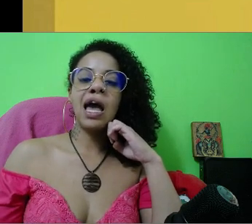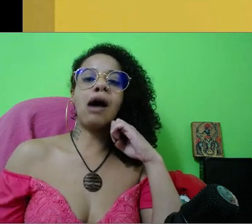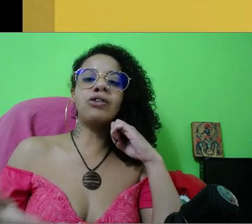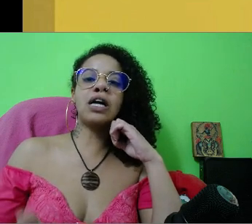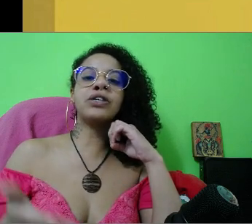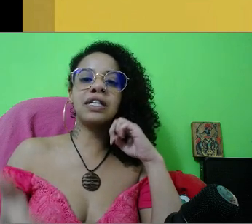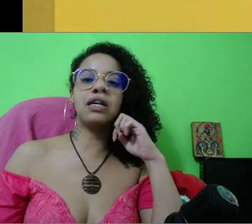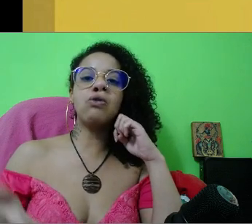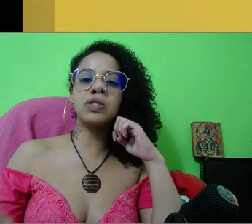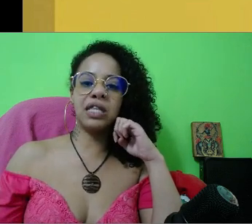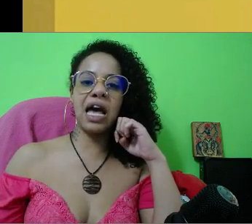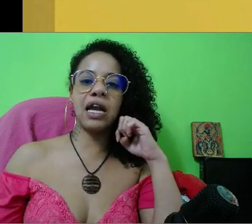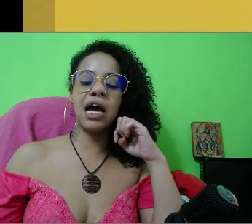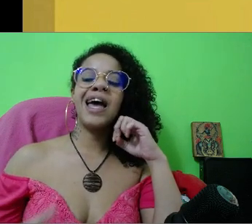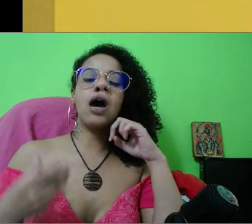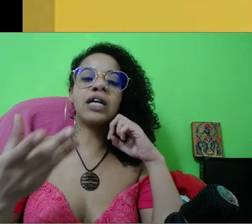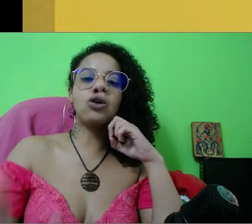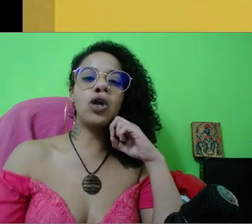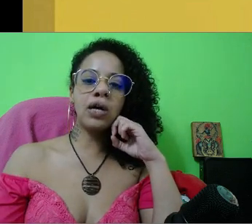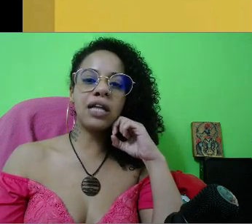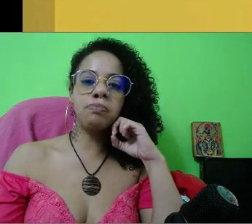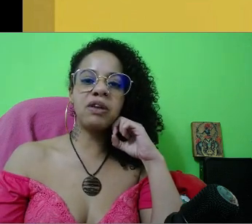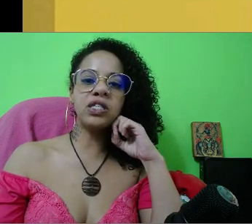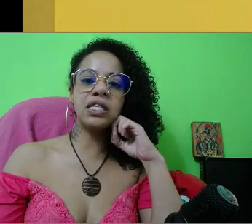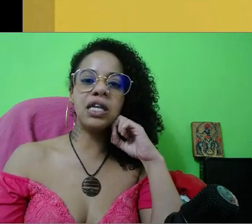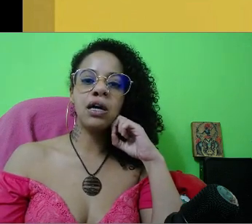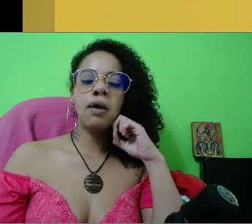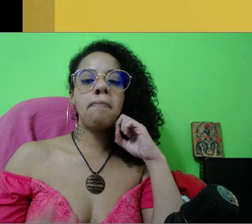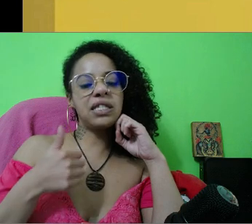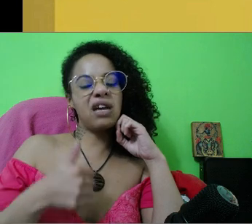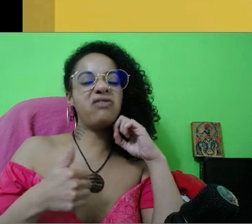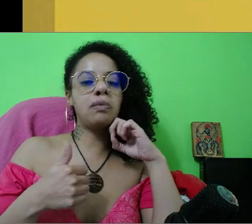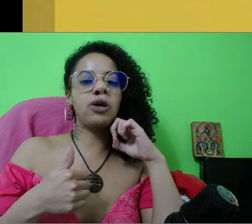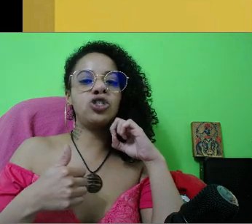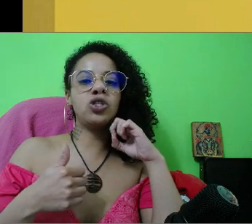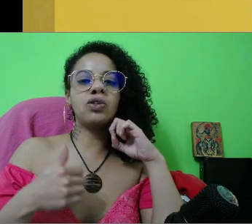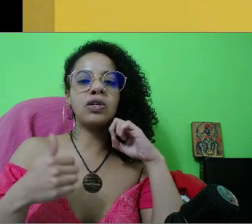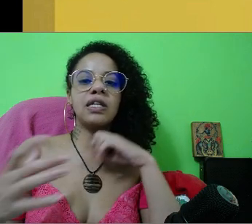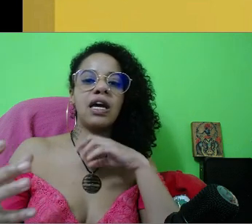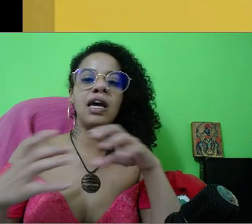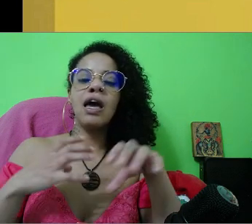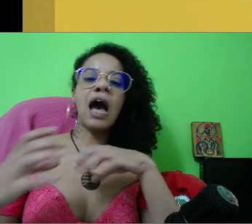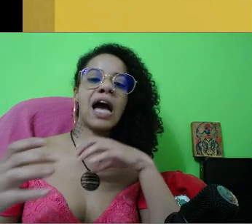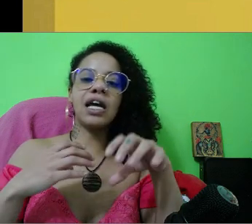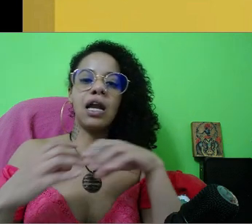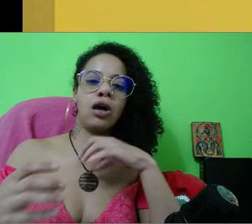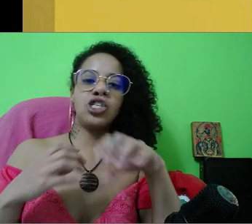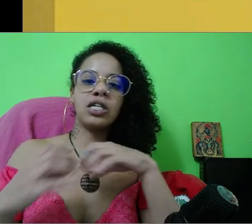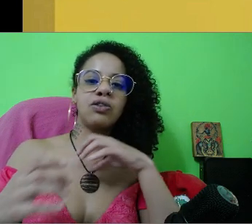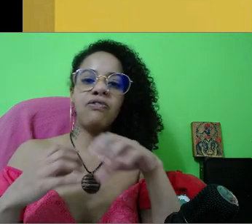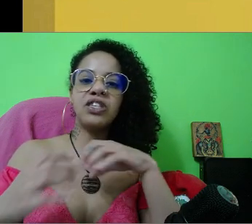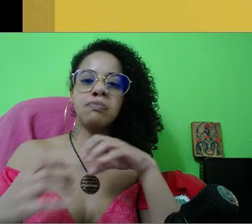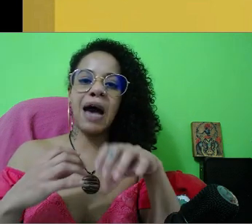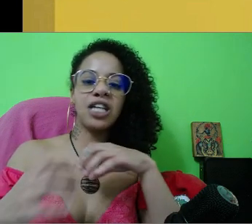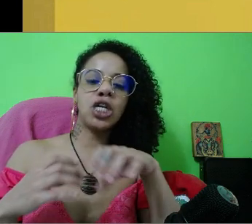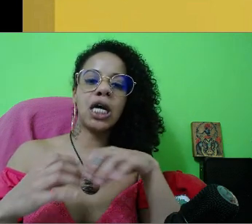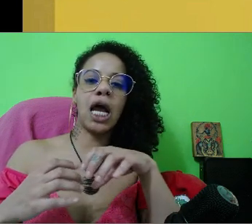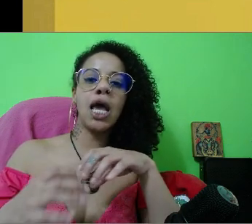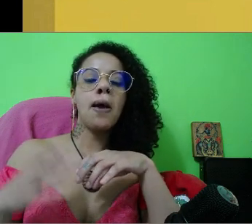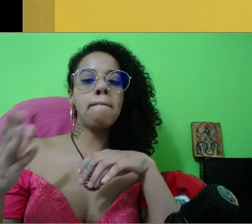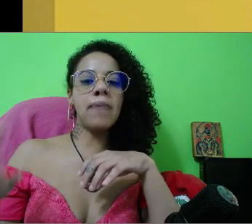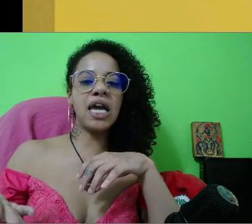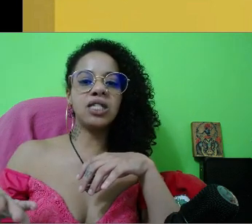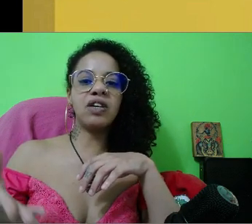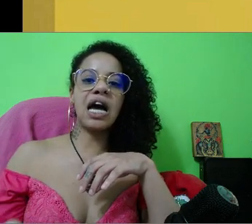prazer também a única coisa que você não considera é o que é colocado para você mas aí você pode distorcer aquela lógica que eu fiz